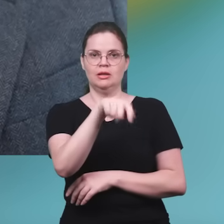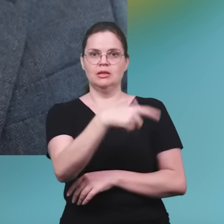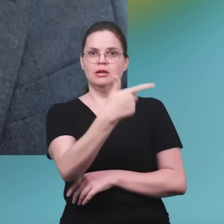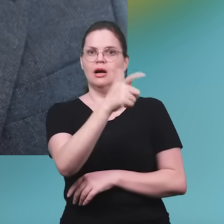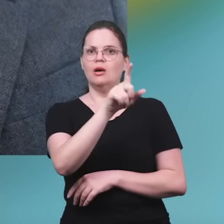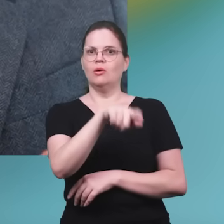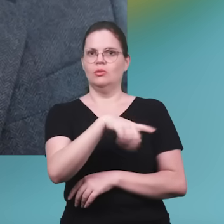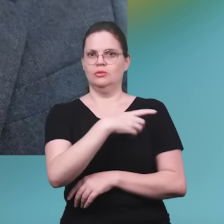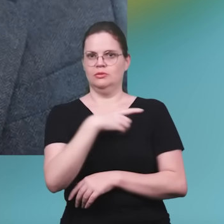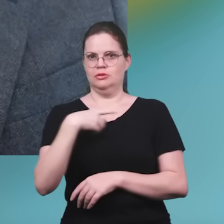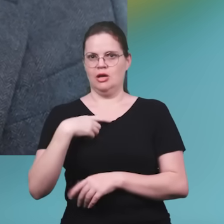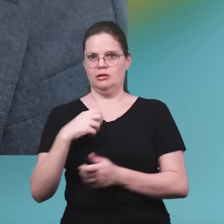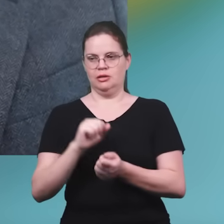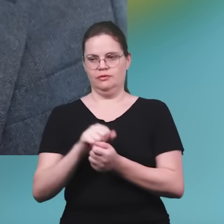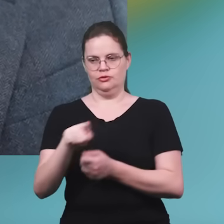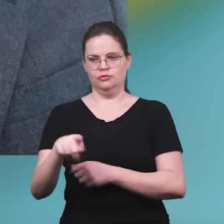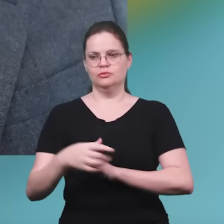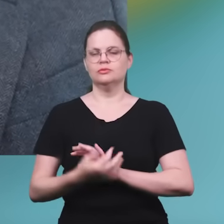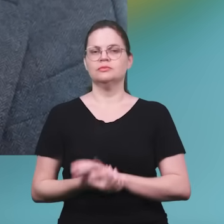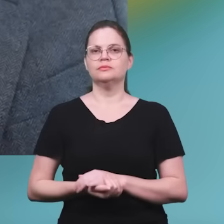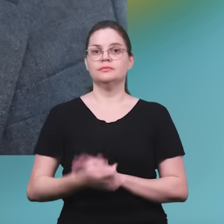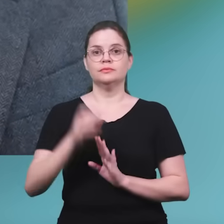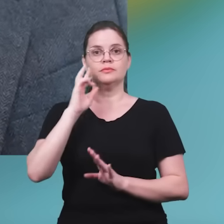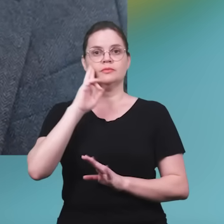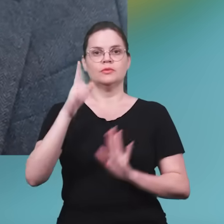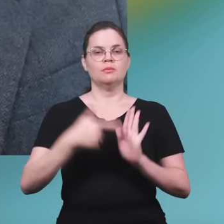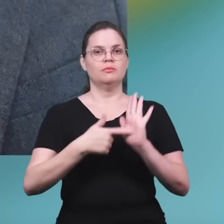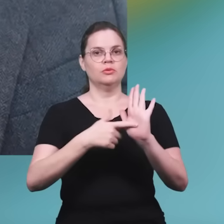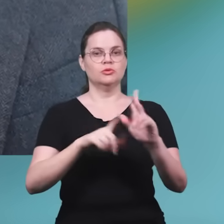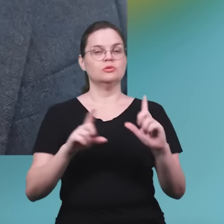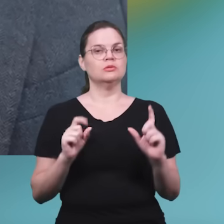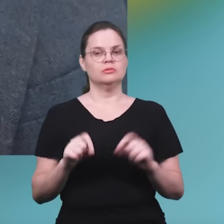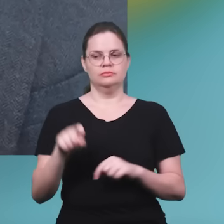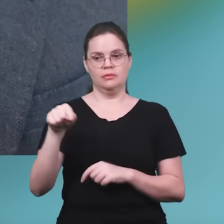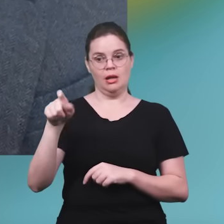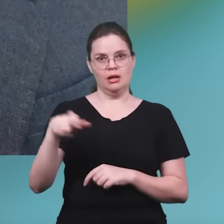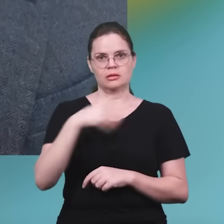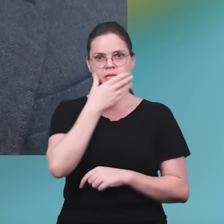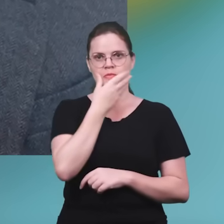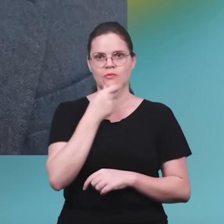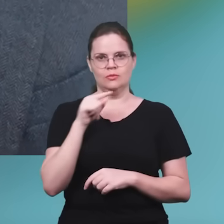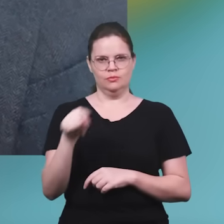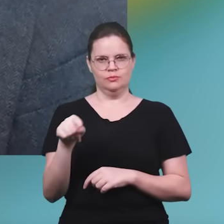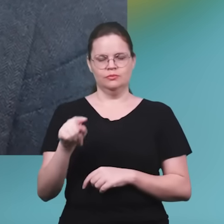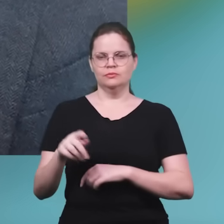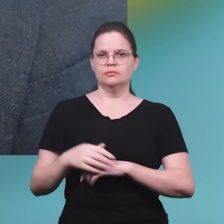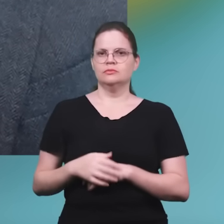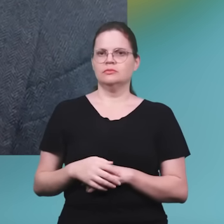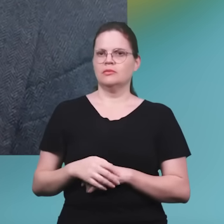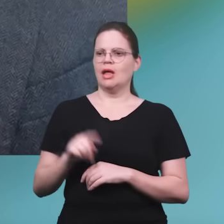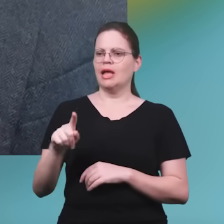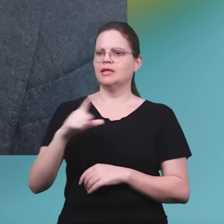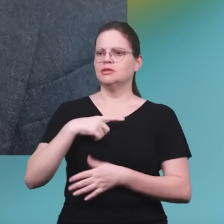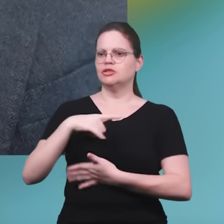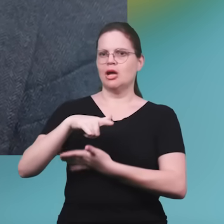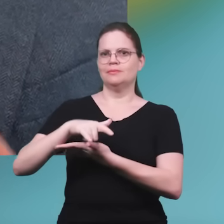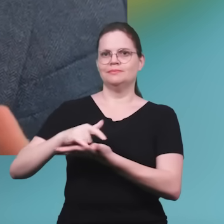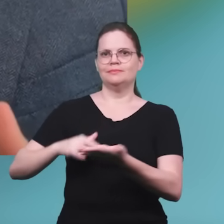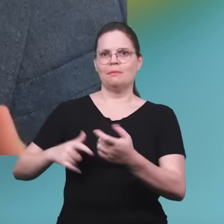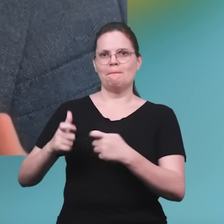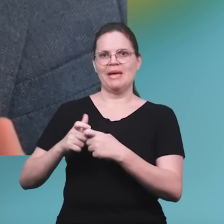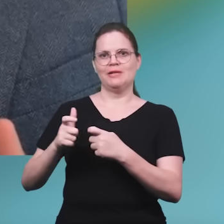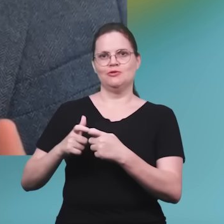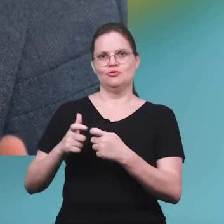irmão que estava auxiliando aquele diácono na assistência. E o Senhor mostrava que aquele homem havia recebido